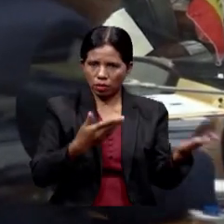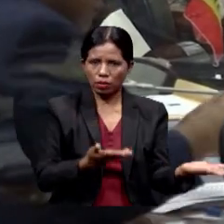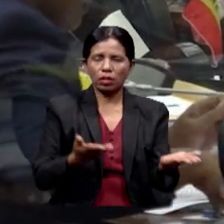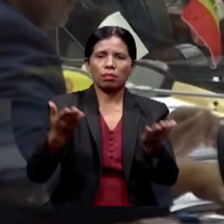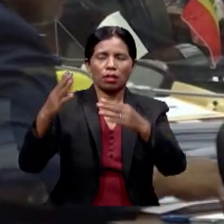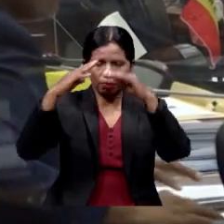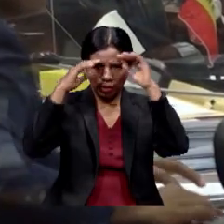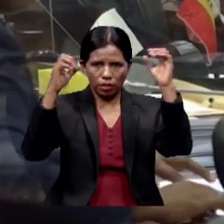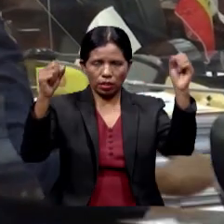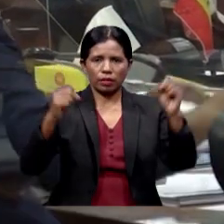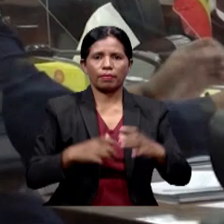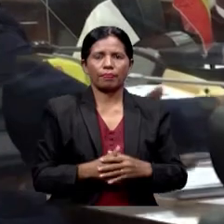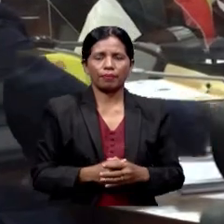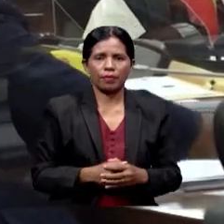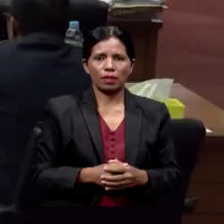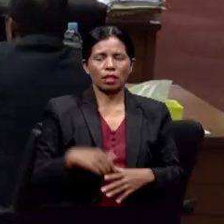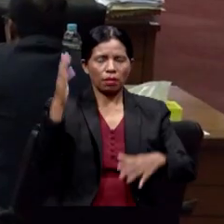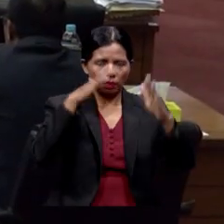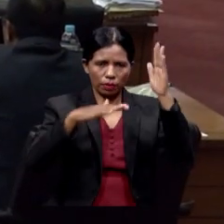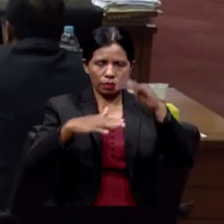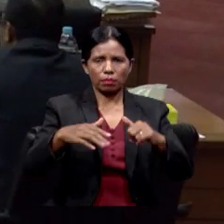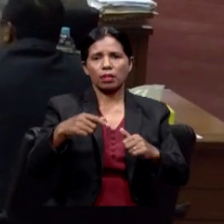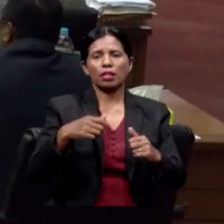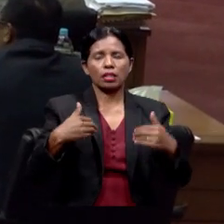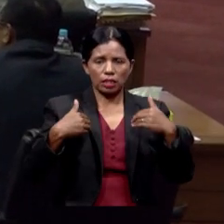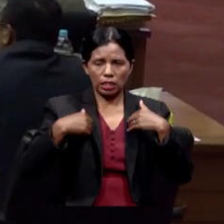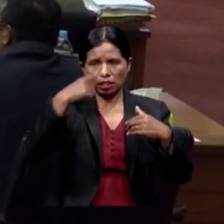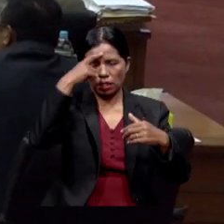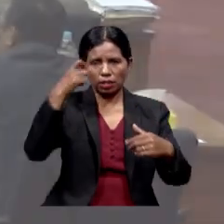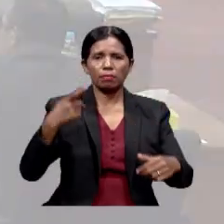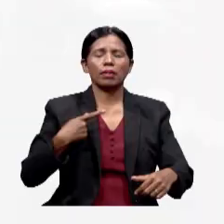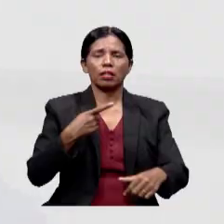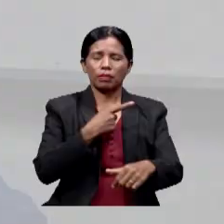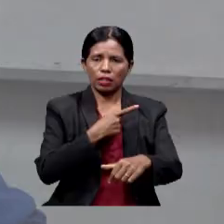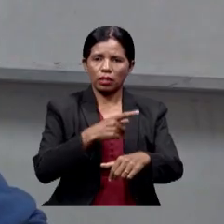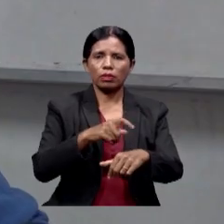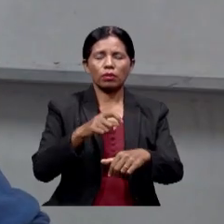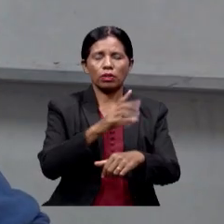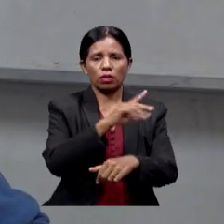da República. Problema nem moço tamba, parlamento, governo,